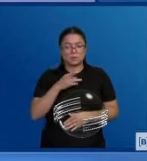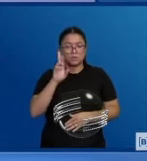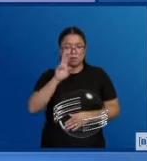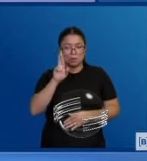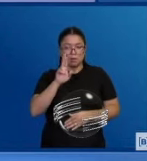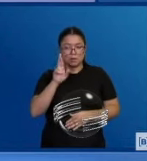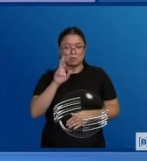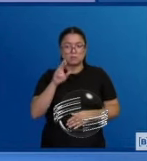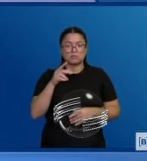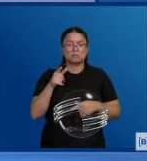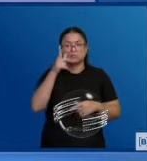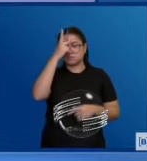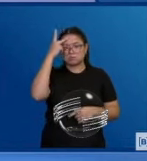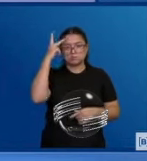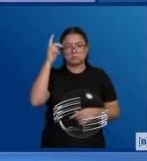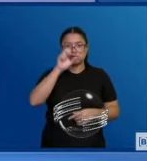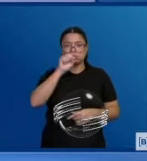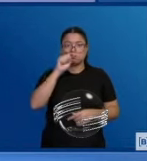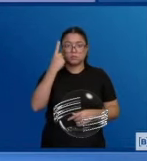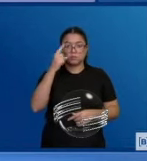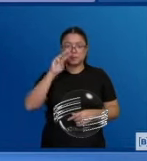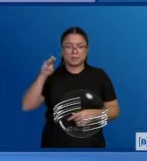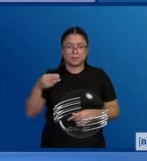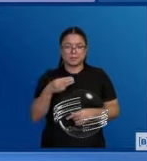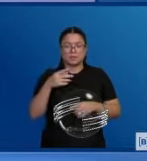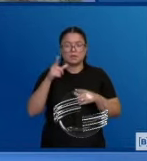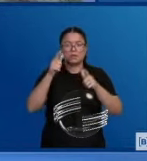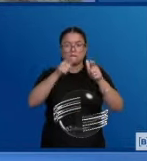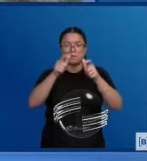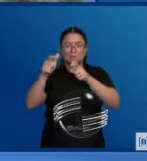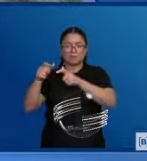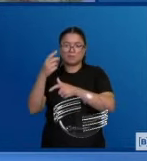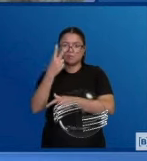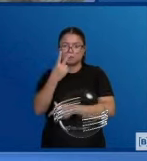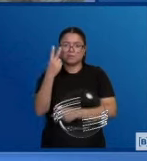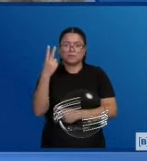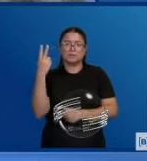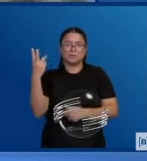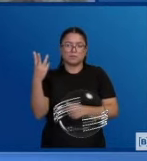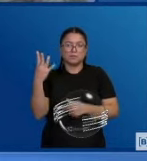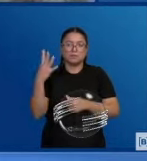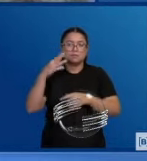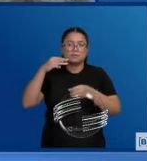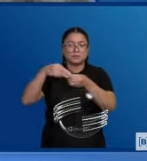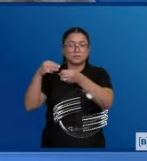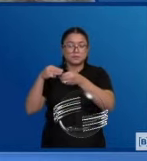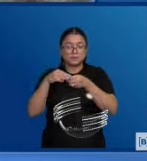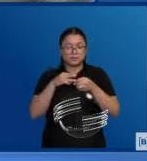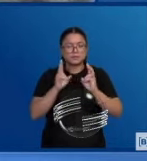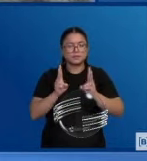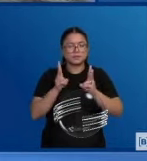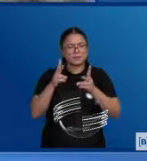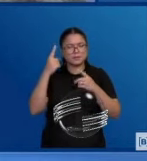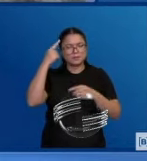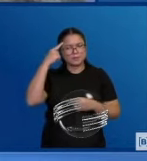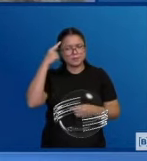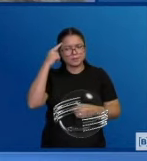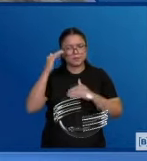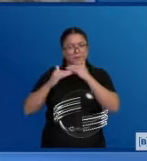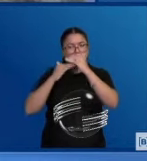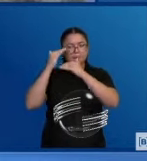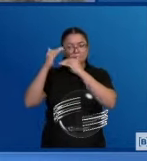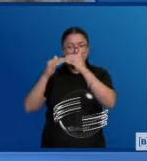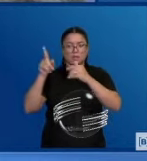de 1 milhão e 800 mil pessoas nos 224 municípios, sempre fomentando a economia local, privilegiando